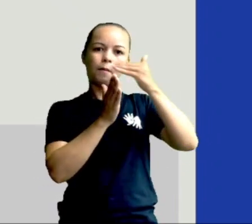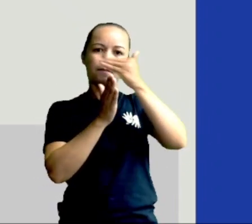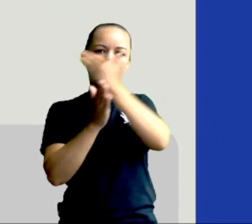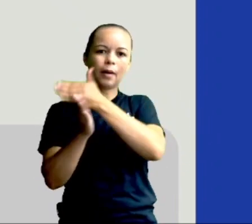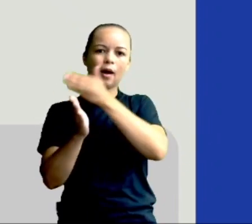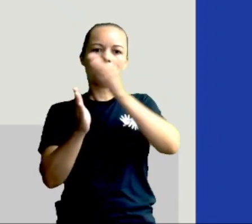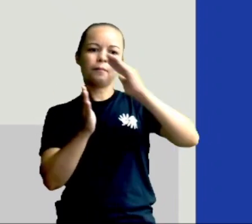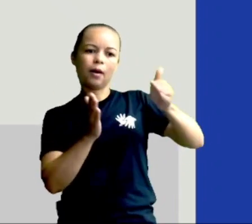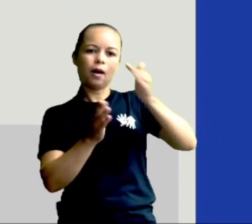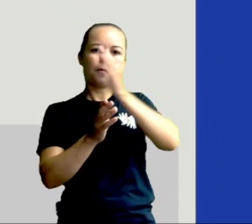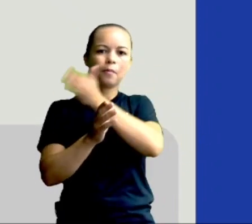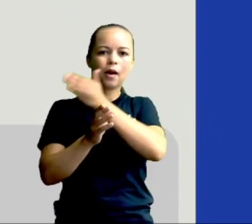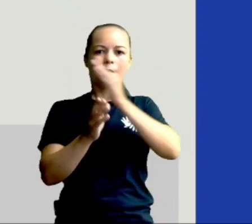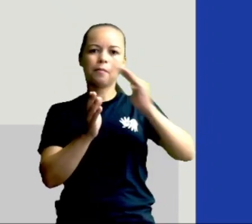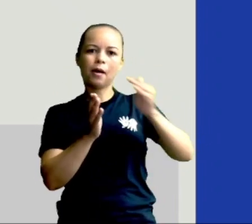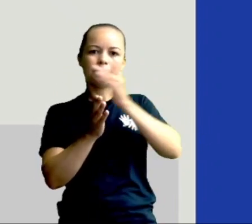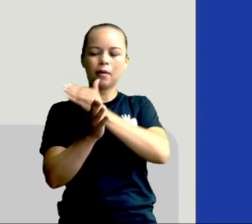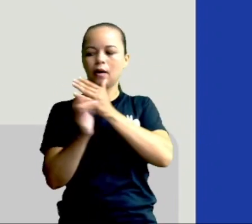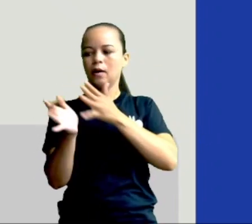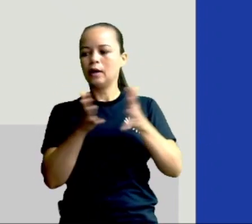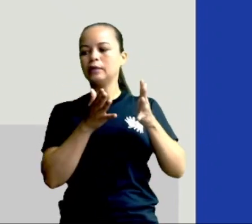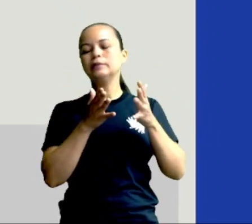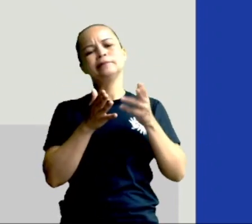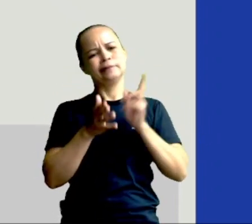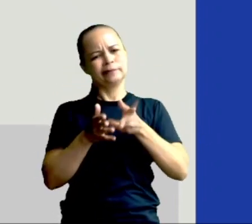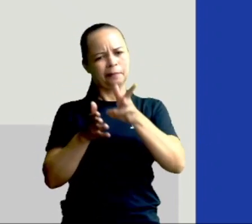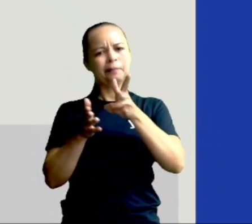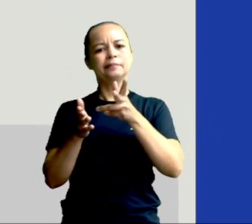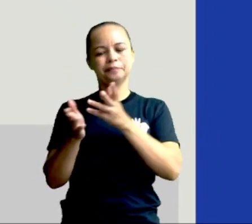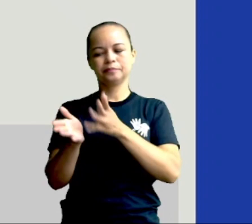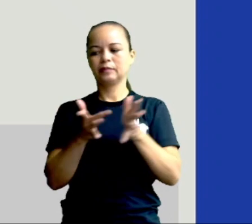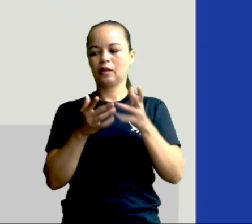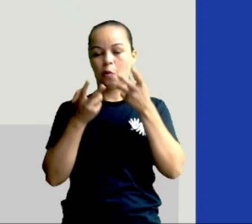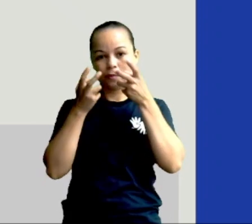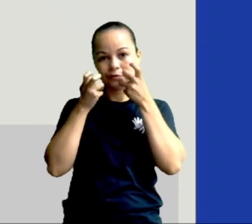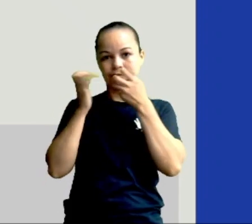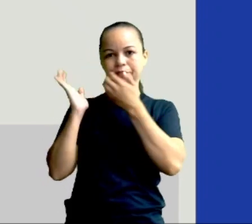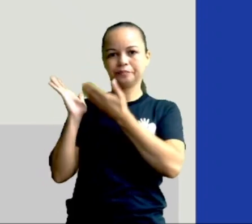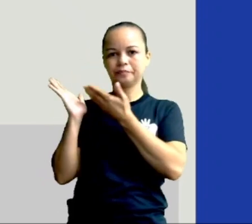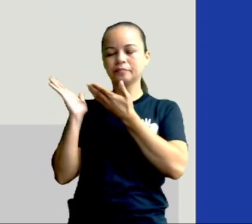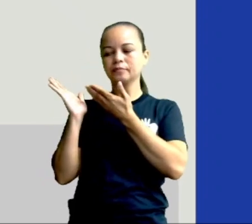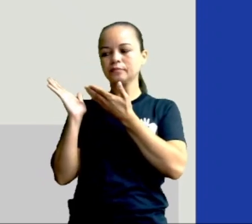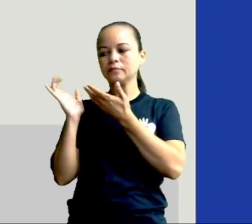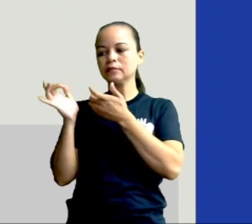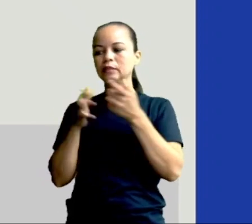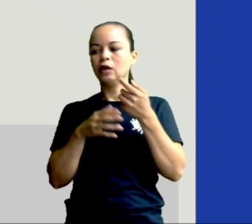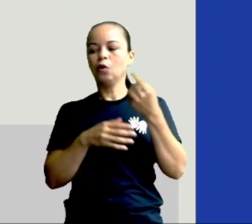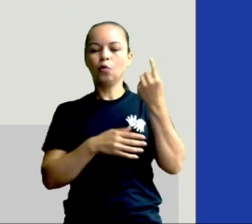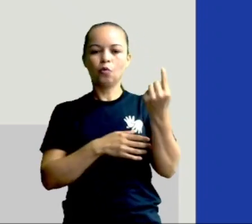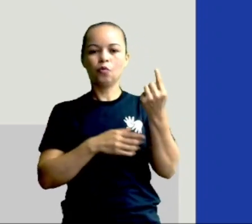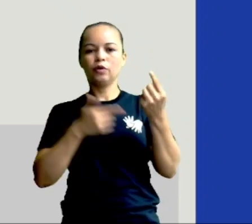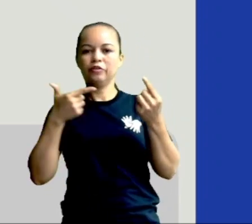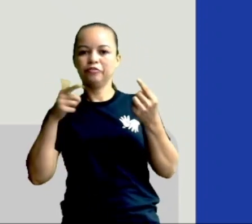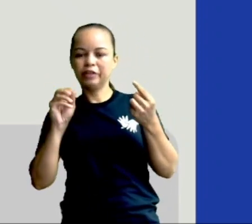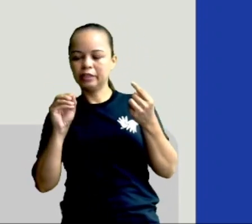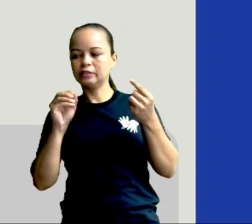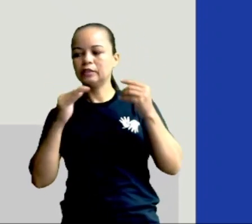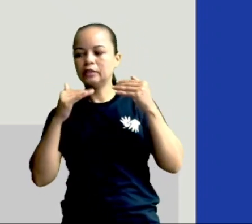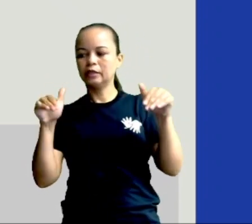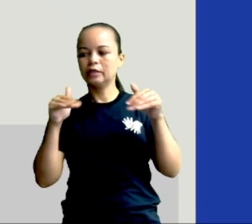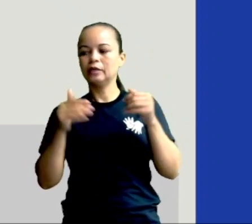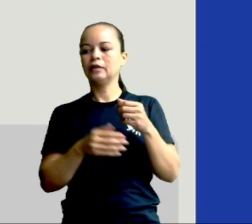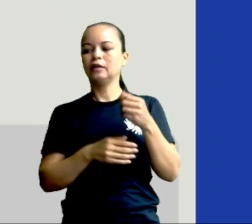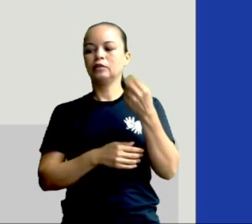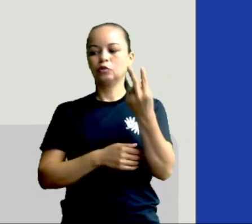penúltimo, o terceiro com o antepenúltimo e assim por diante. Então, vamos lá. 1 com 20, eliminei. 2 e